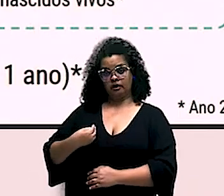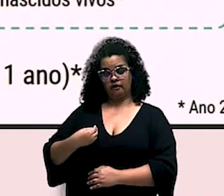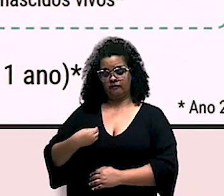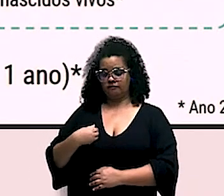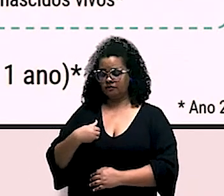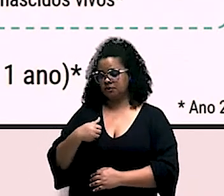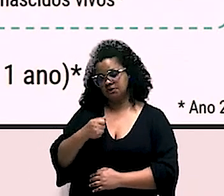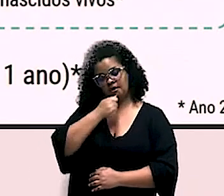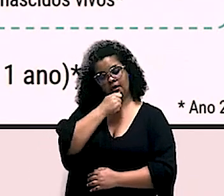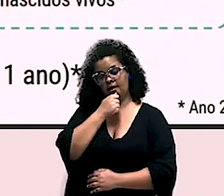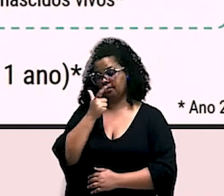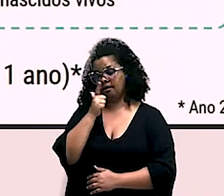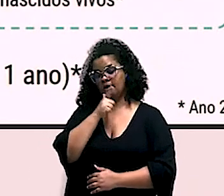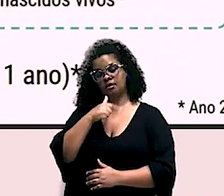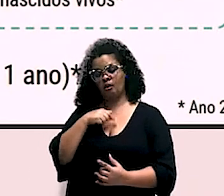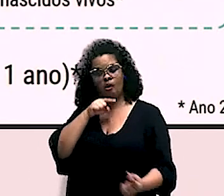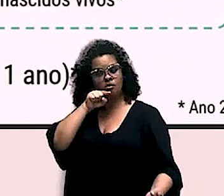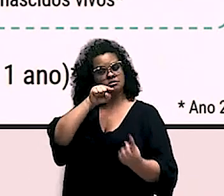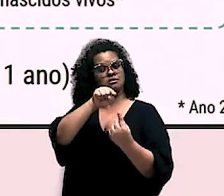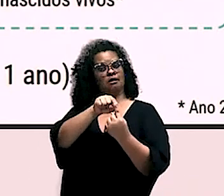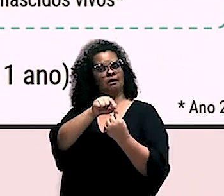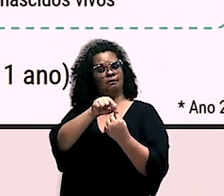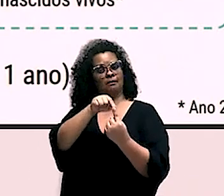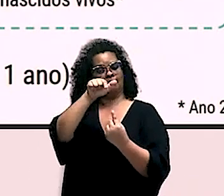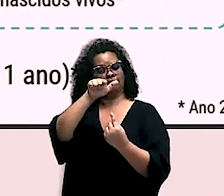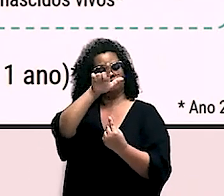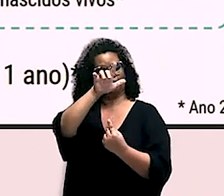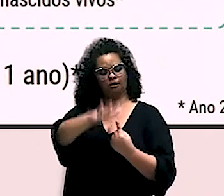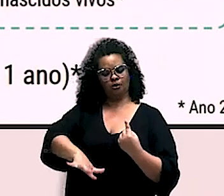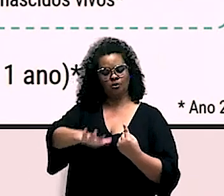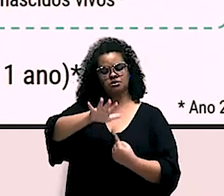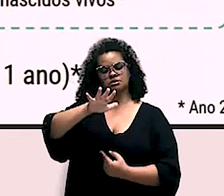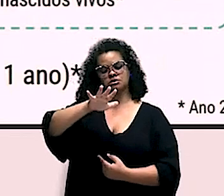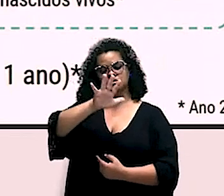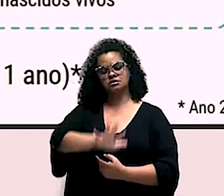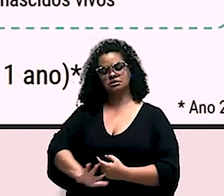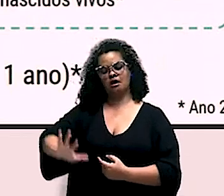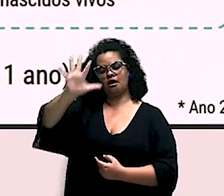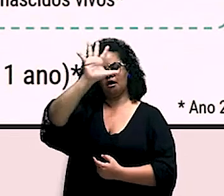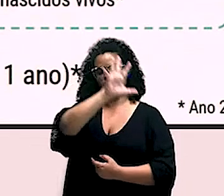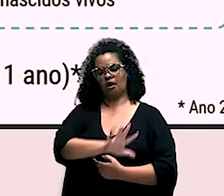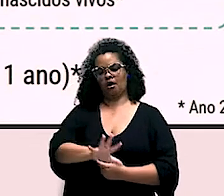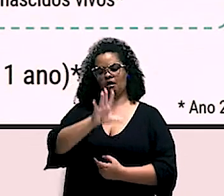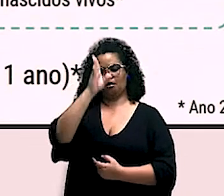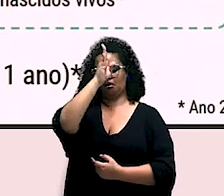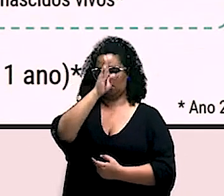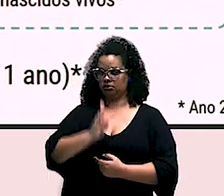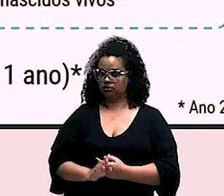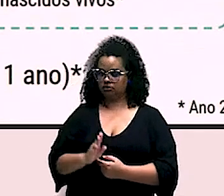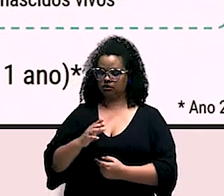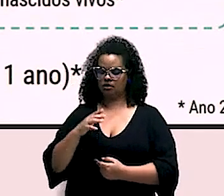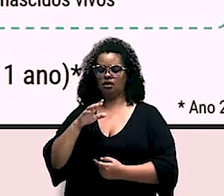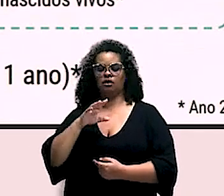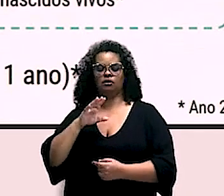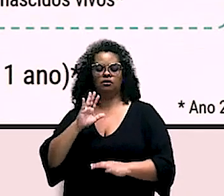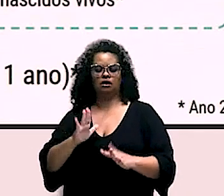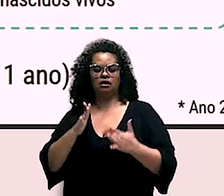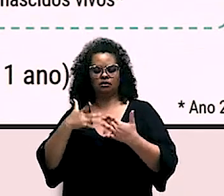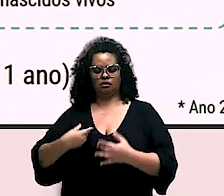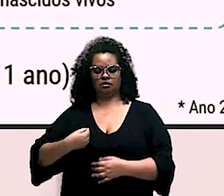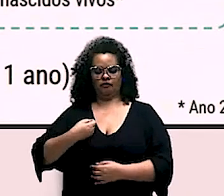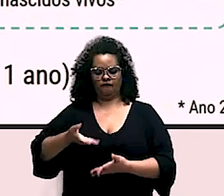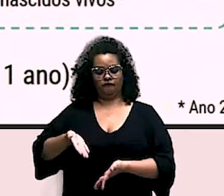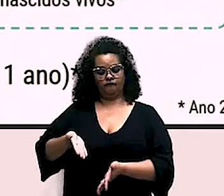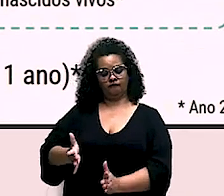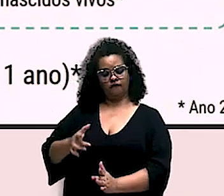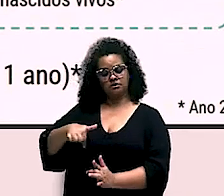foi atingido, né, no cenário brasileiro. Em 2022 foi de 12,59 por 1.000 nascidos vivos,